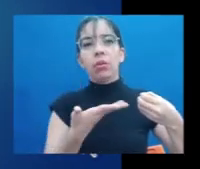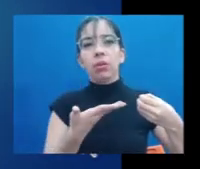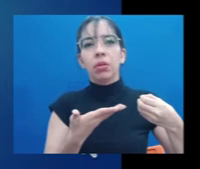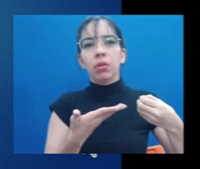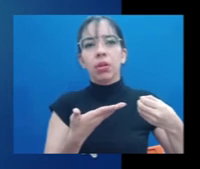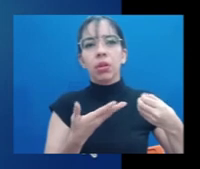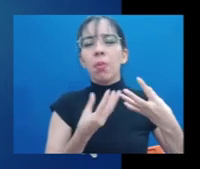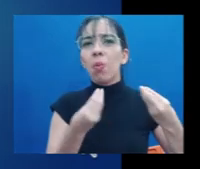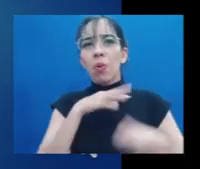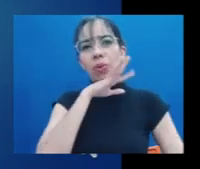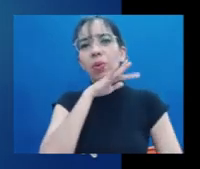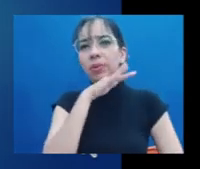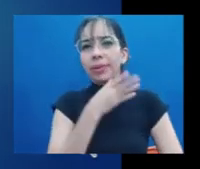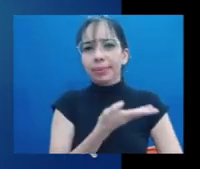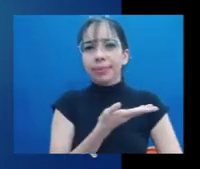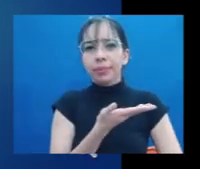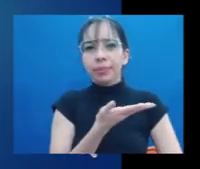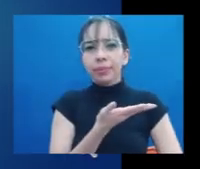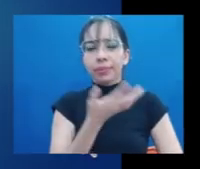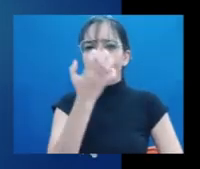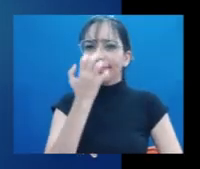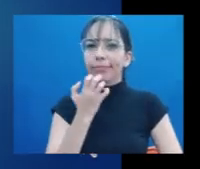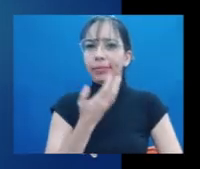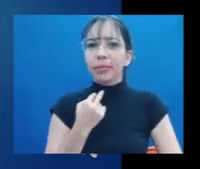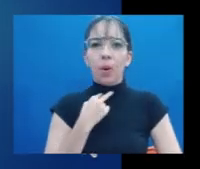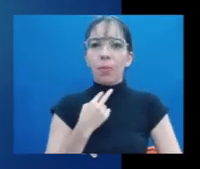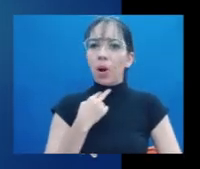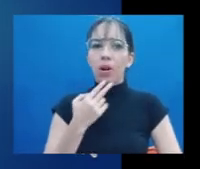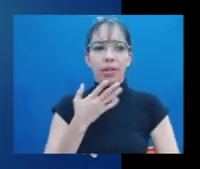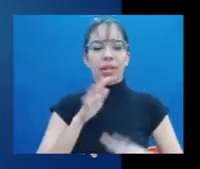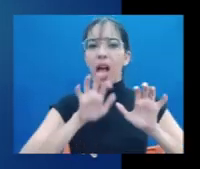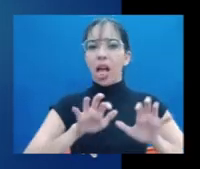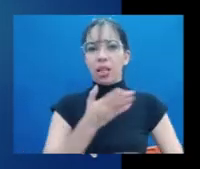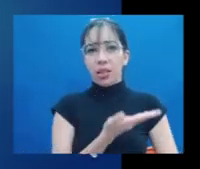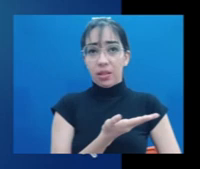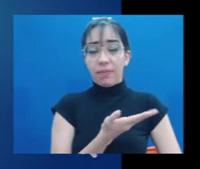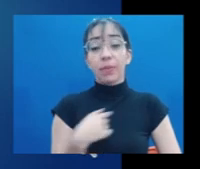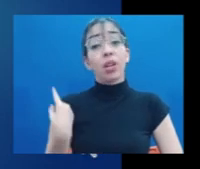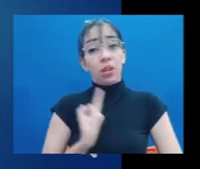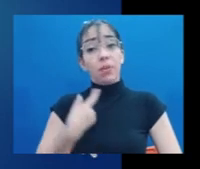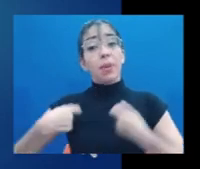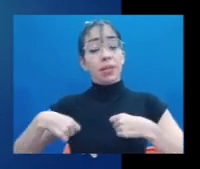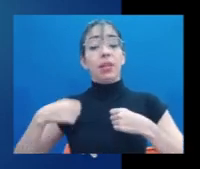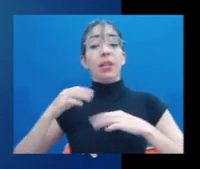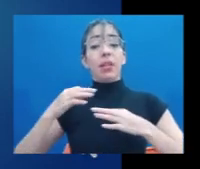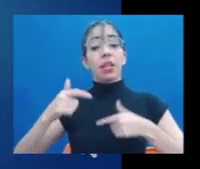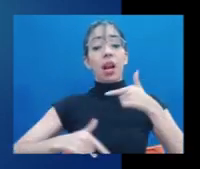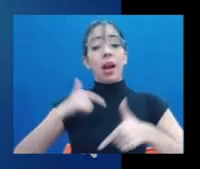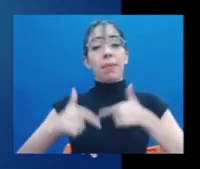material de laboratório e com bastante critério. Então, a gente vê aqui mais detalhes dessas etiquetas que estão aqui